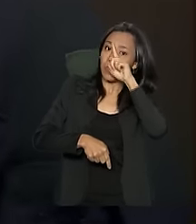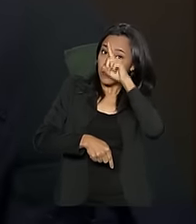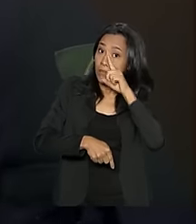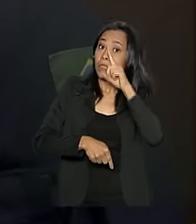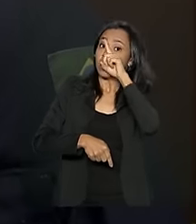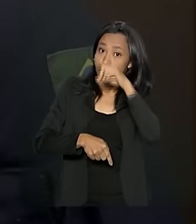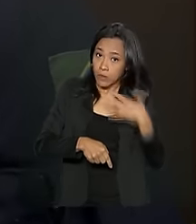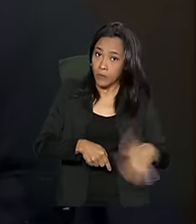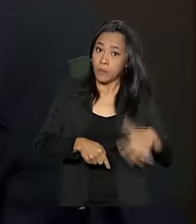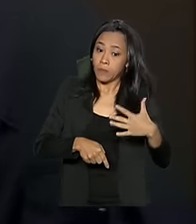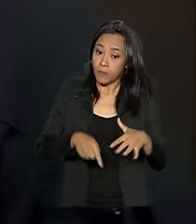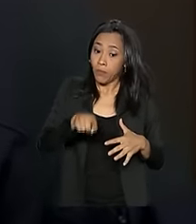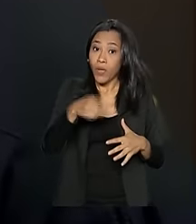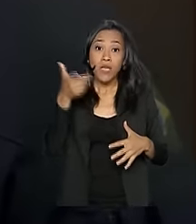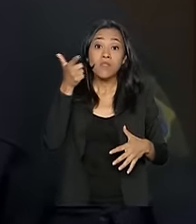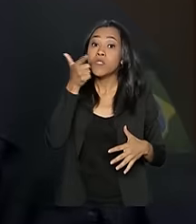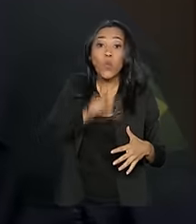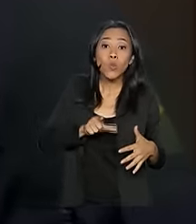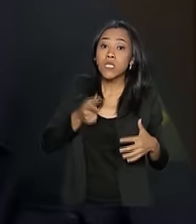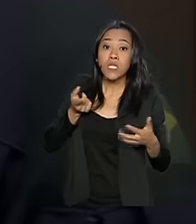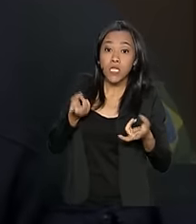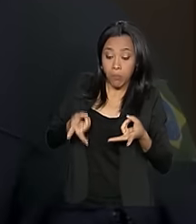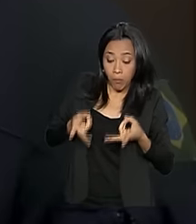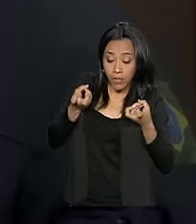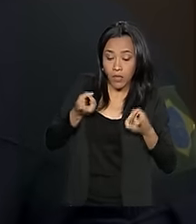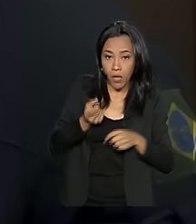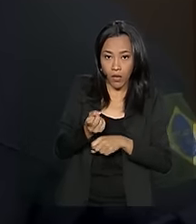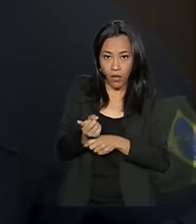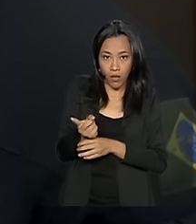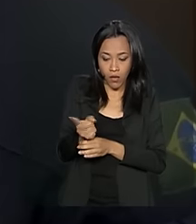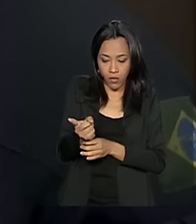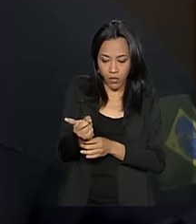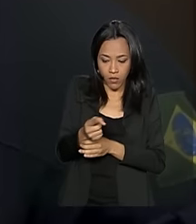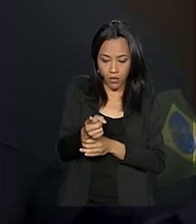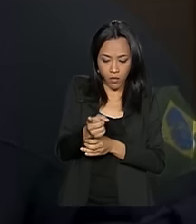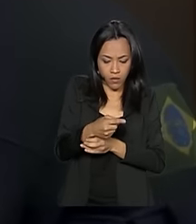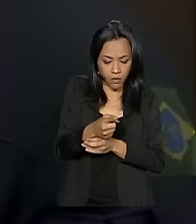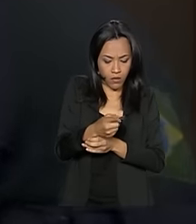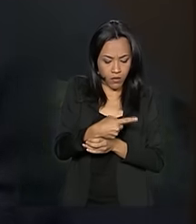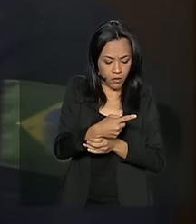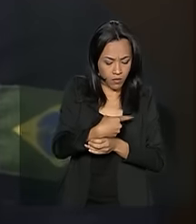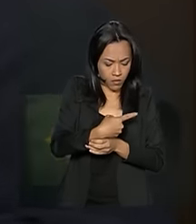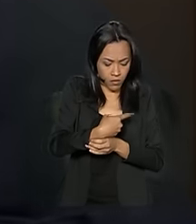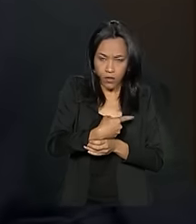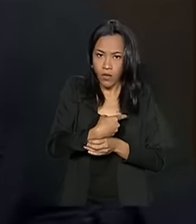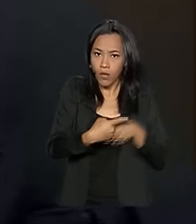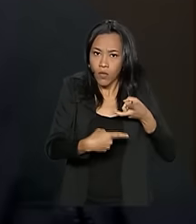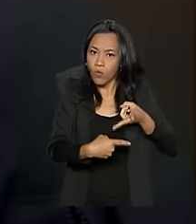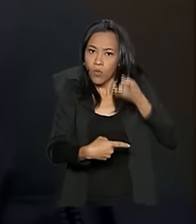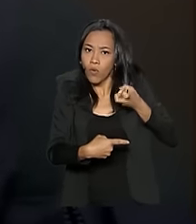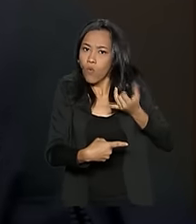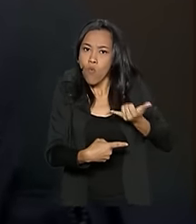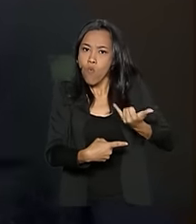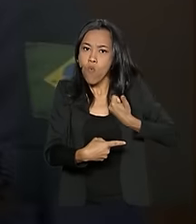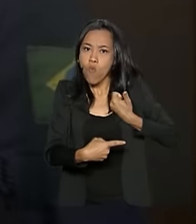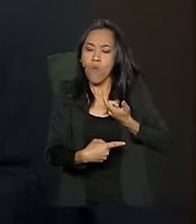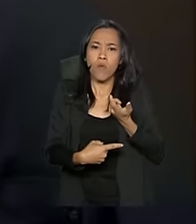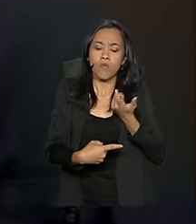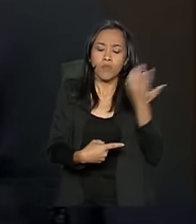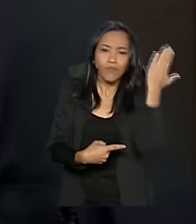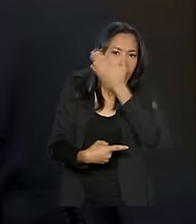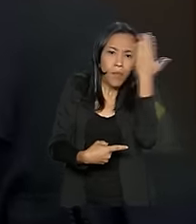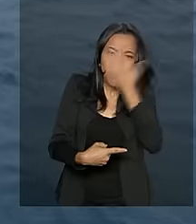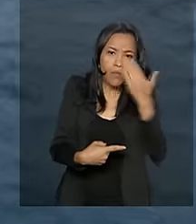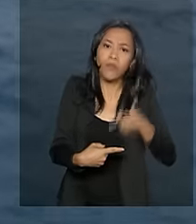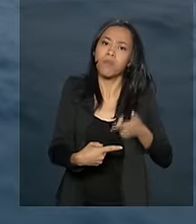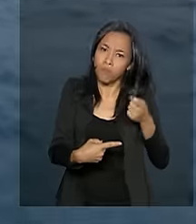gelos que não são perceptíveis no radar ou então visualmente, que são quase que transparentes, que podem